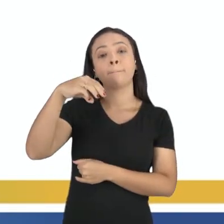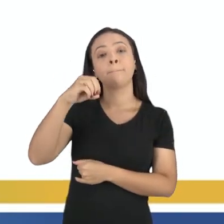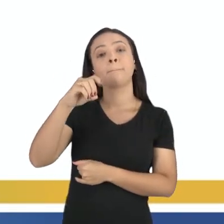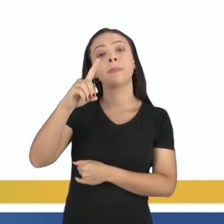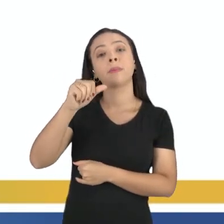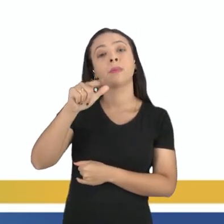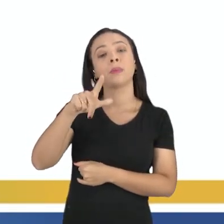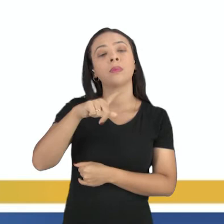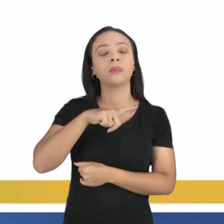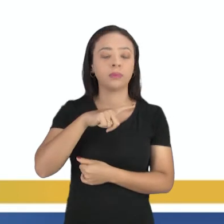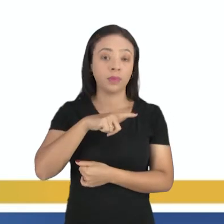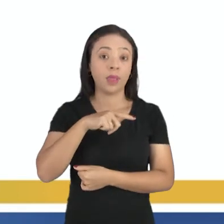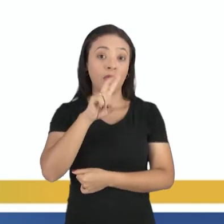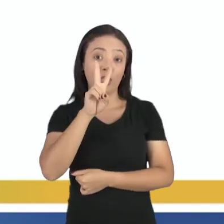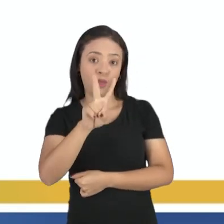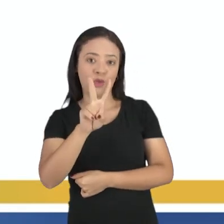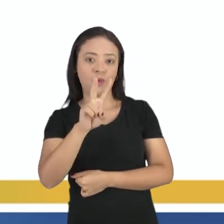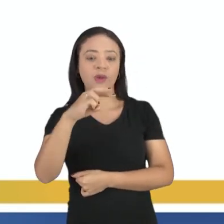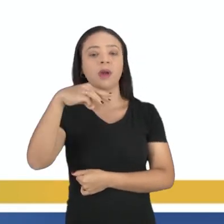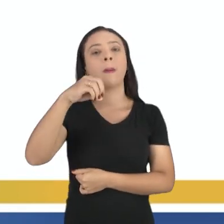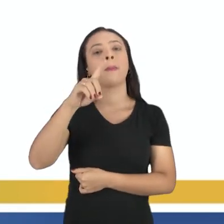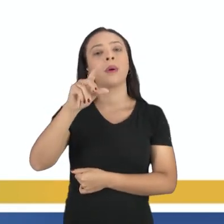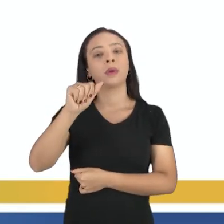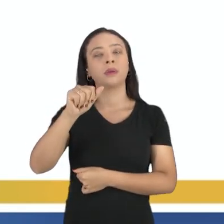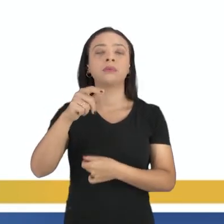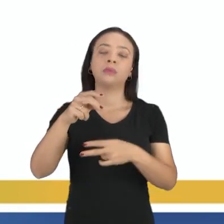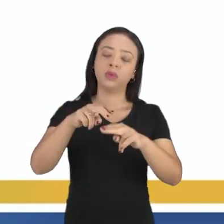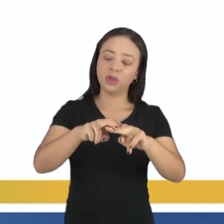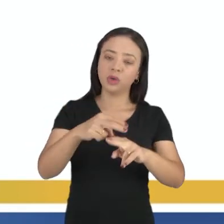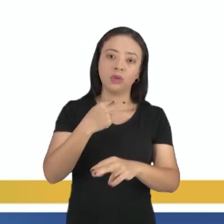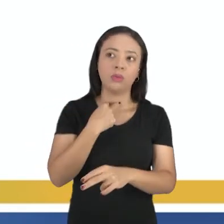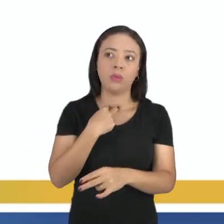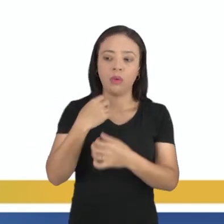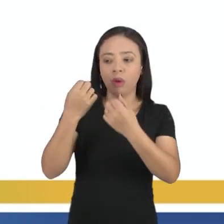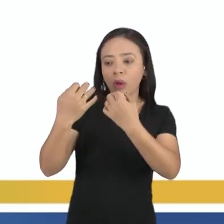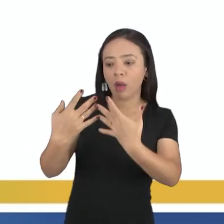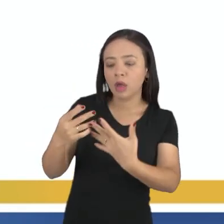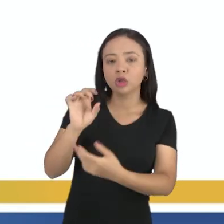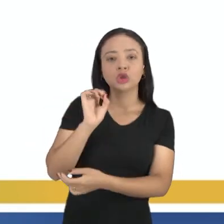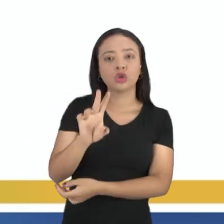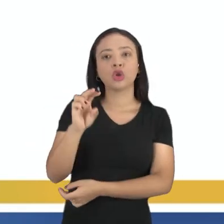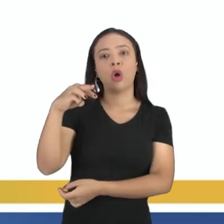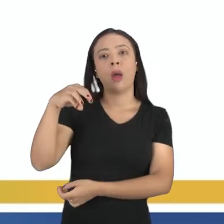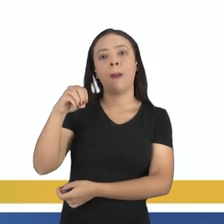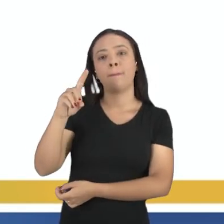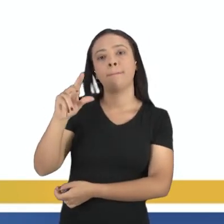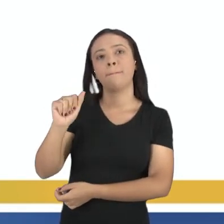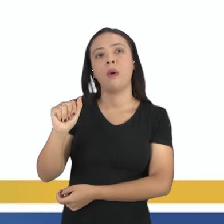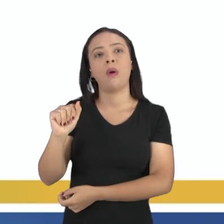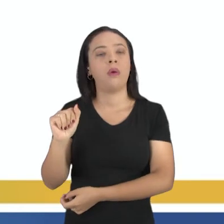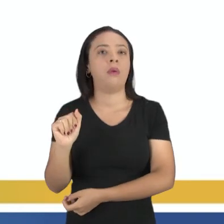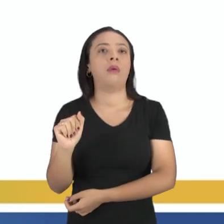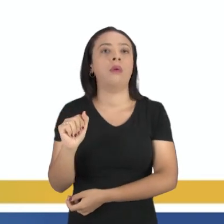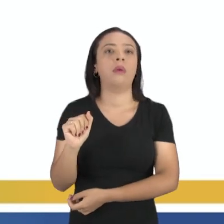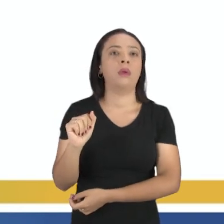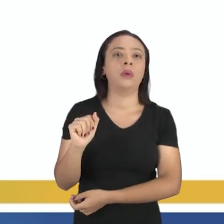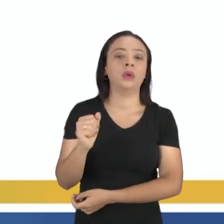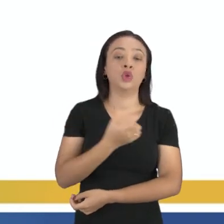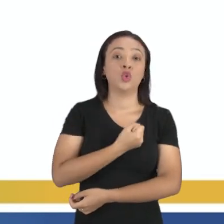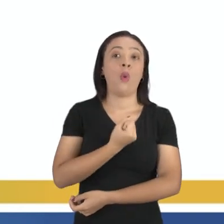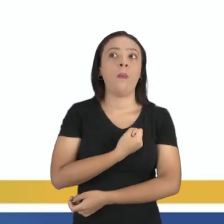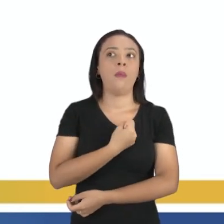Teremos duas modas, então não podemos afirmar que será apenas a moda, né? Não será apenas aí o